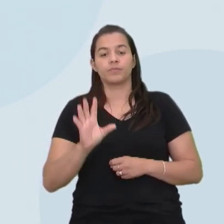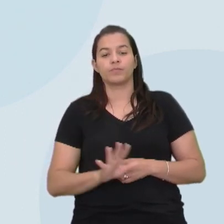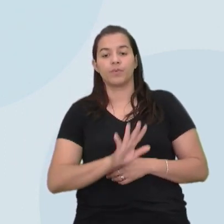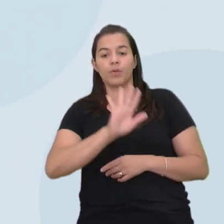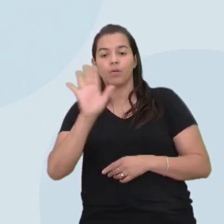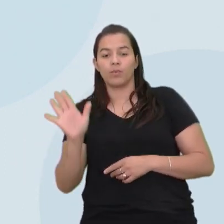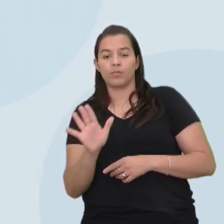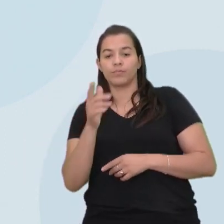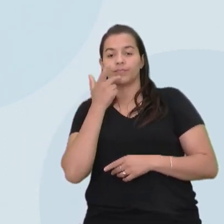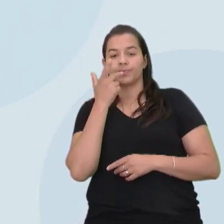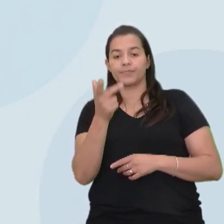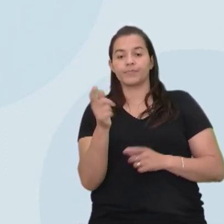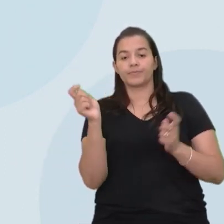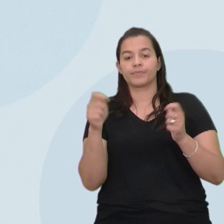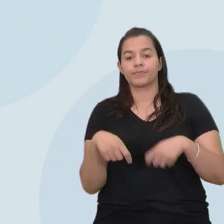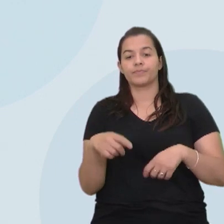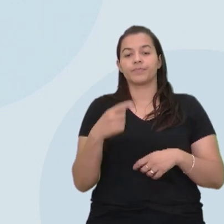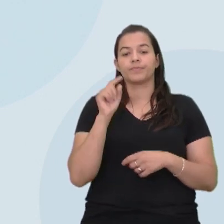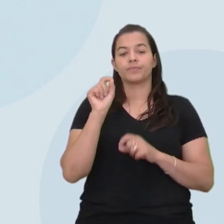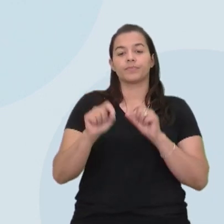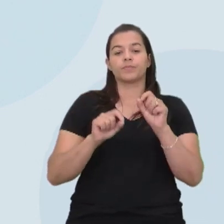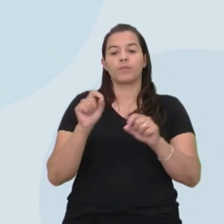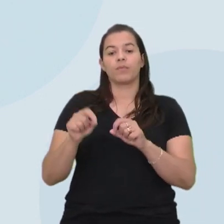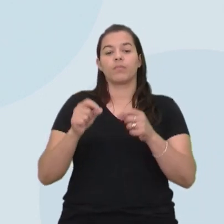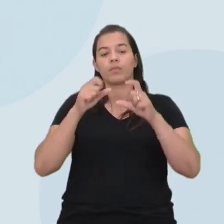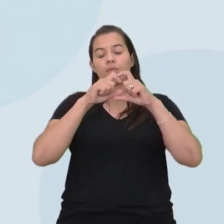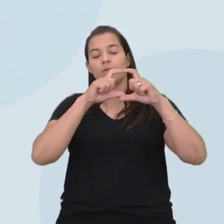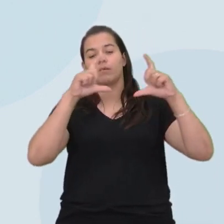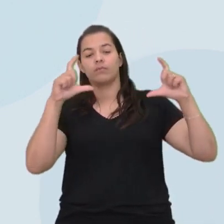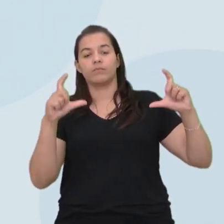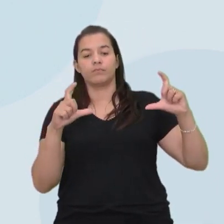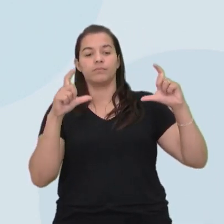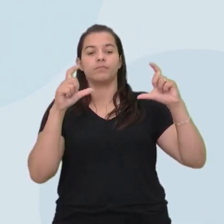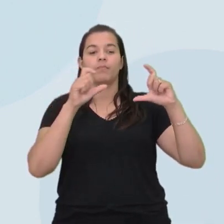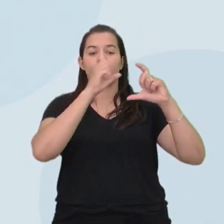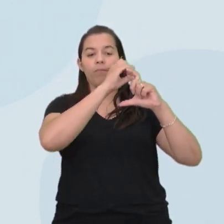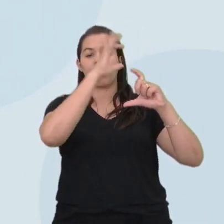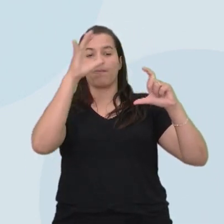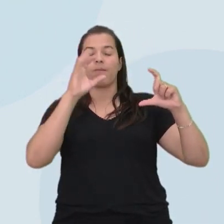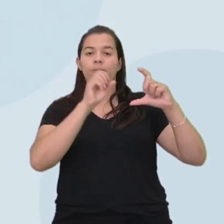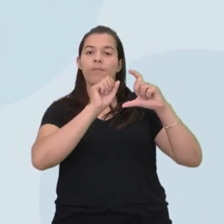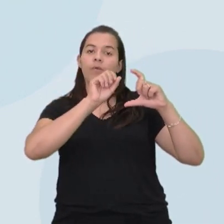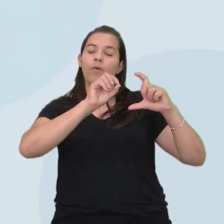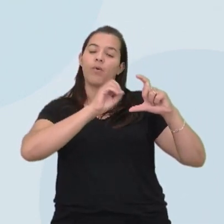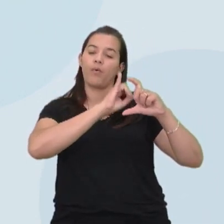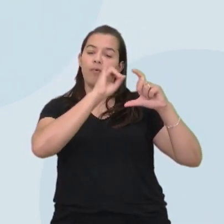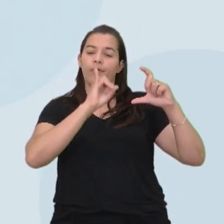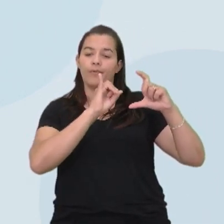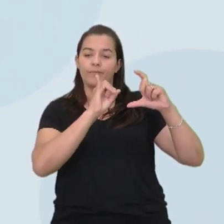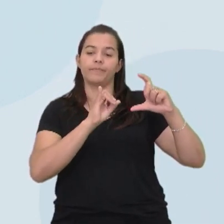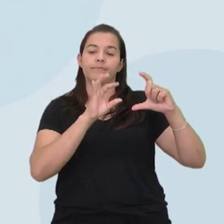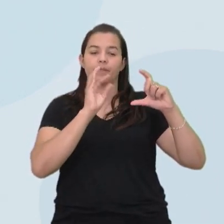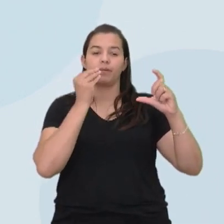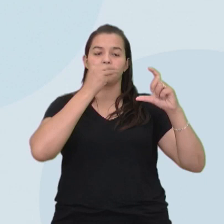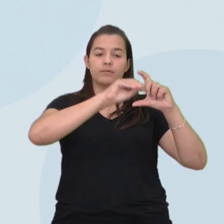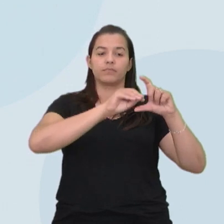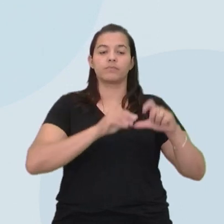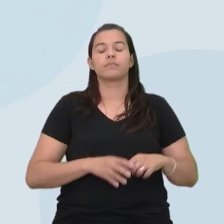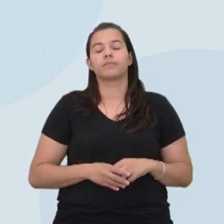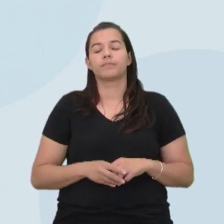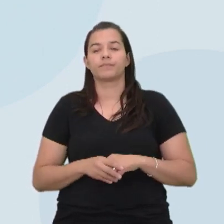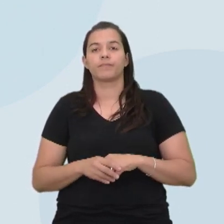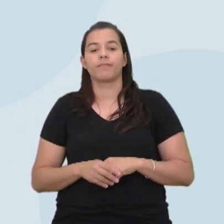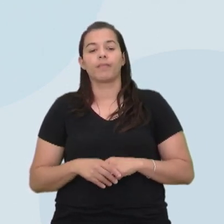só escrito olá. Lembrando que isso aqui não é som, tá? É um balãozinho escrito olá lá dentro, tá bom? Para a pessoa ler. Agora aqui